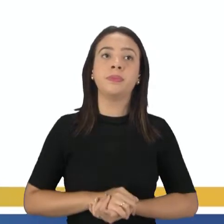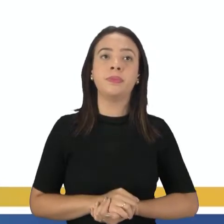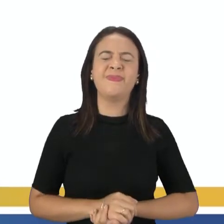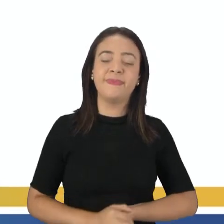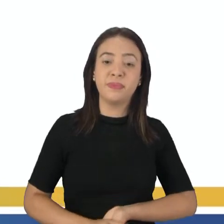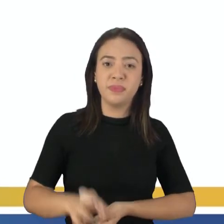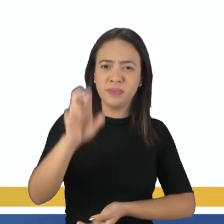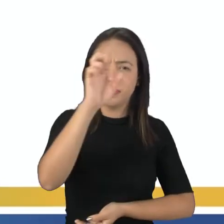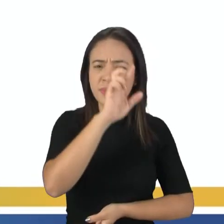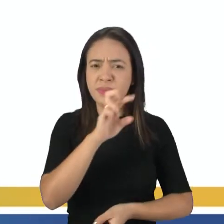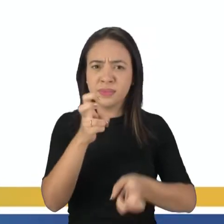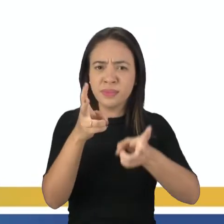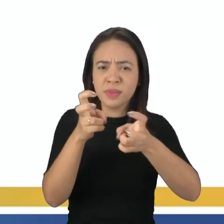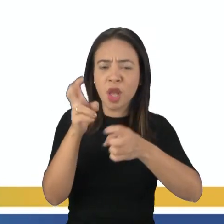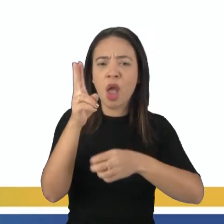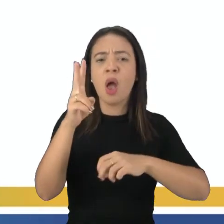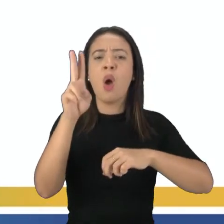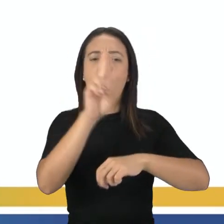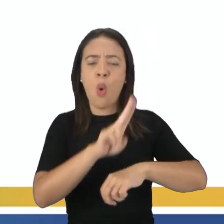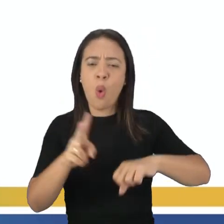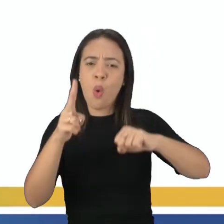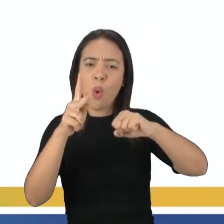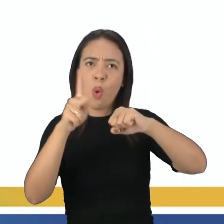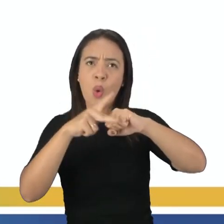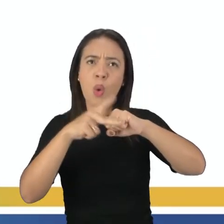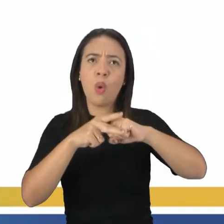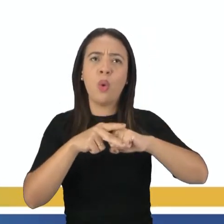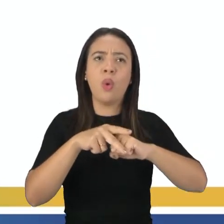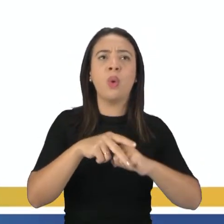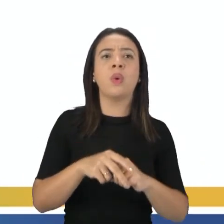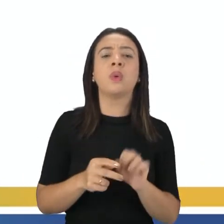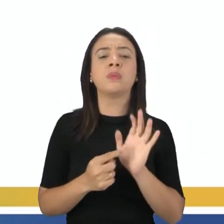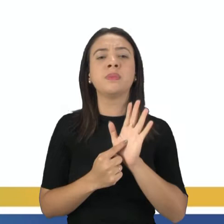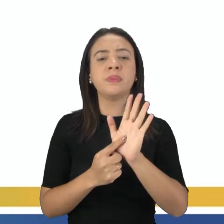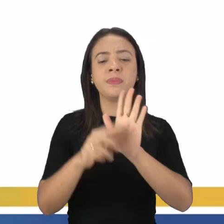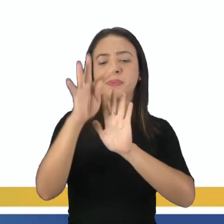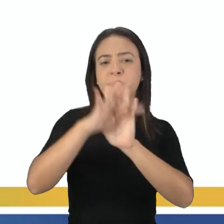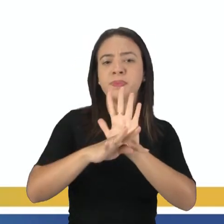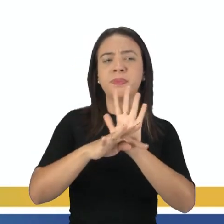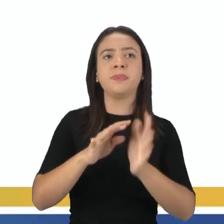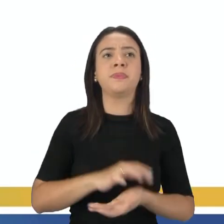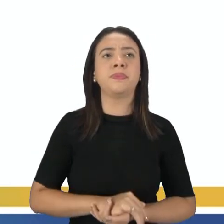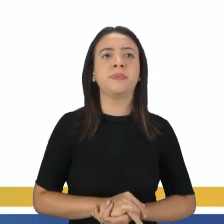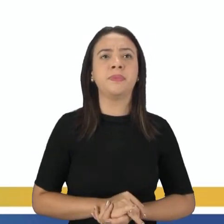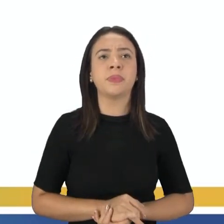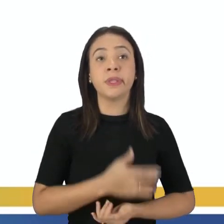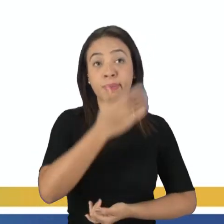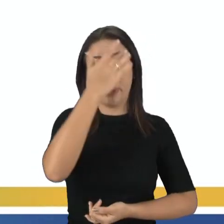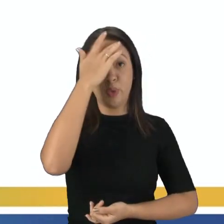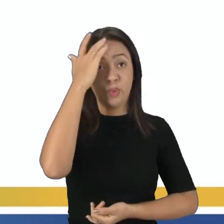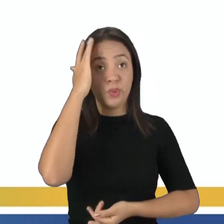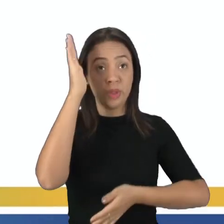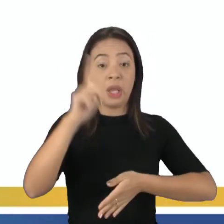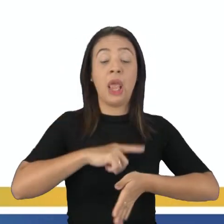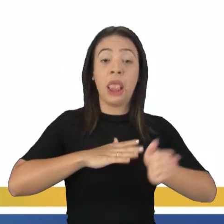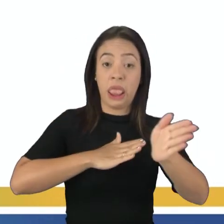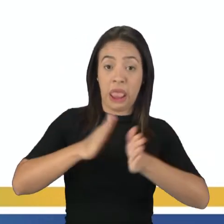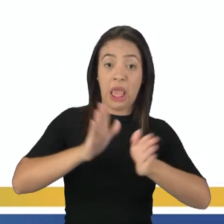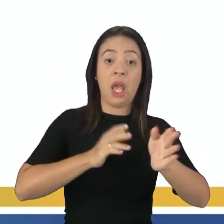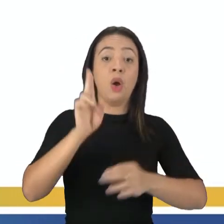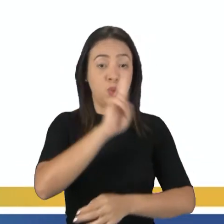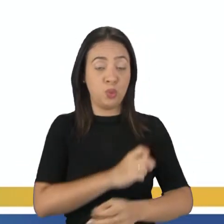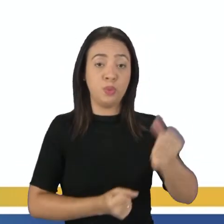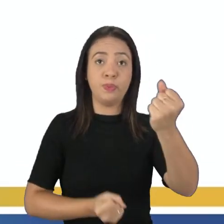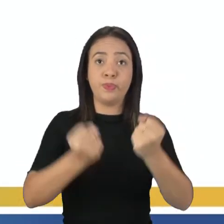2. Observe o uso do pronome destacado no texto abaixo. Vamos lá à leitura do texto. As pessoas com acesso ao automóvel